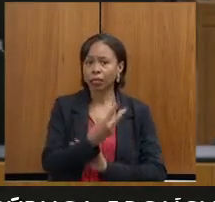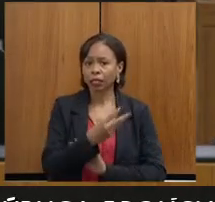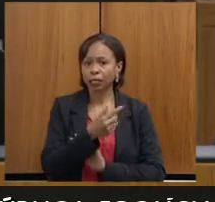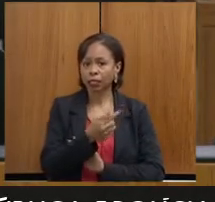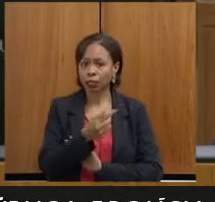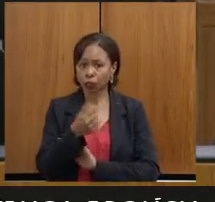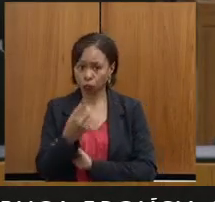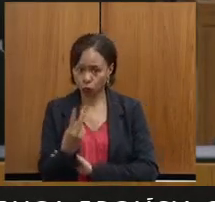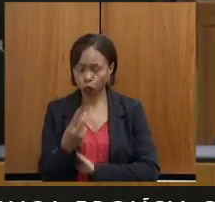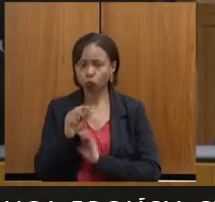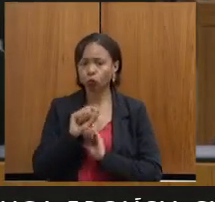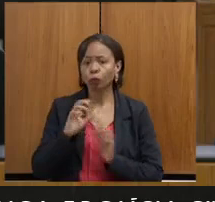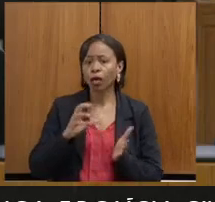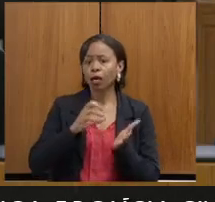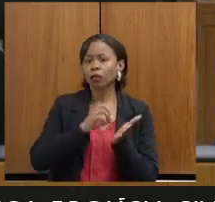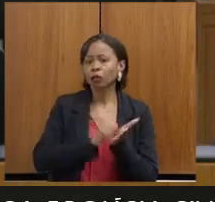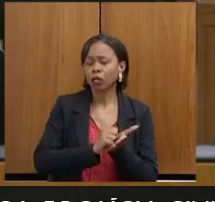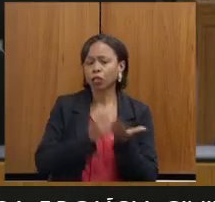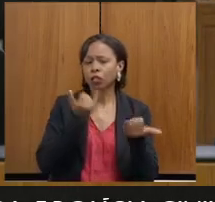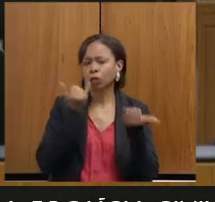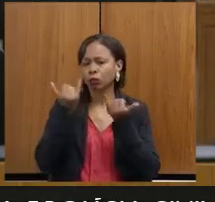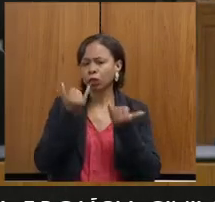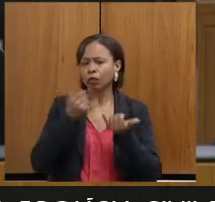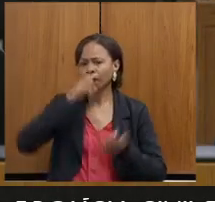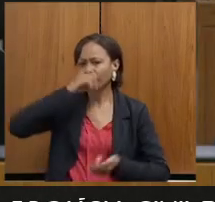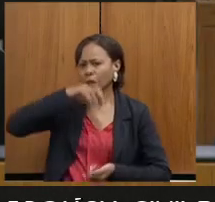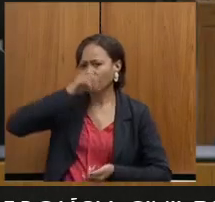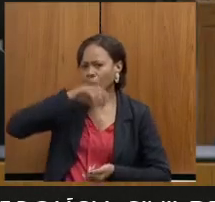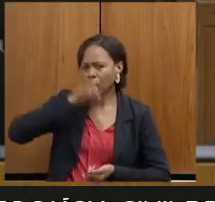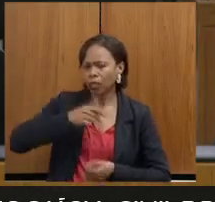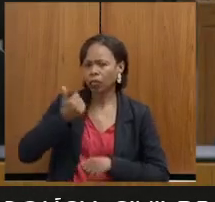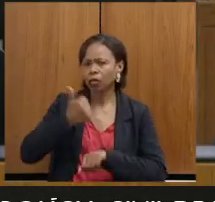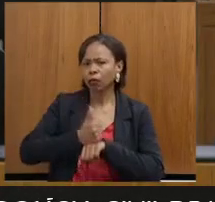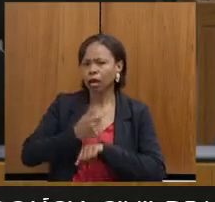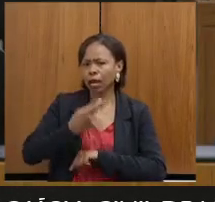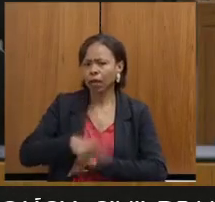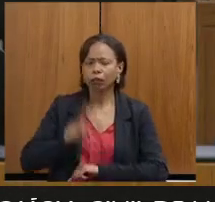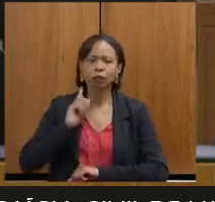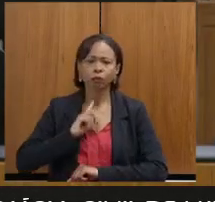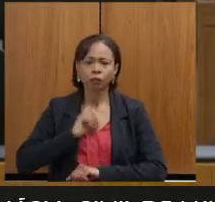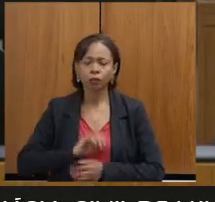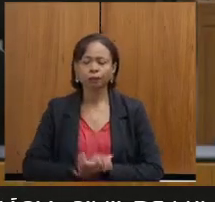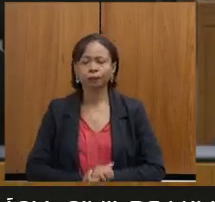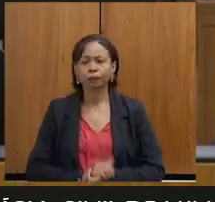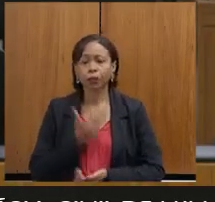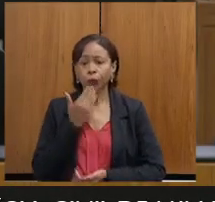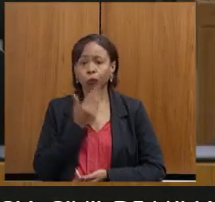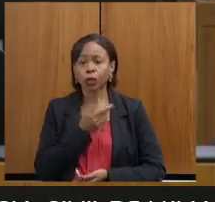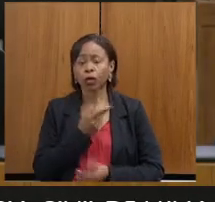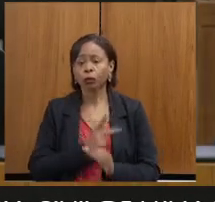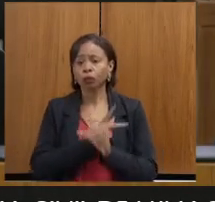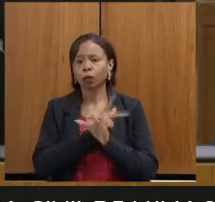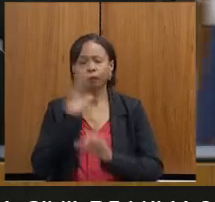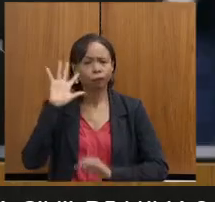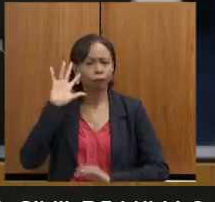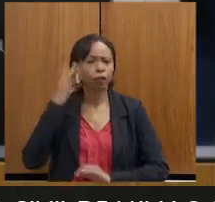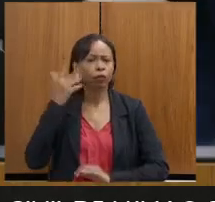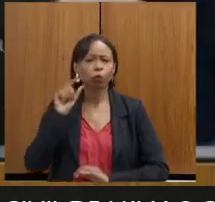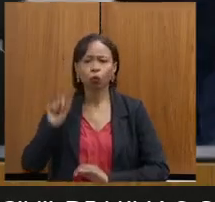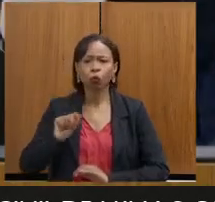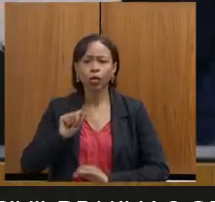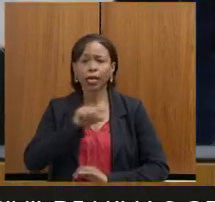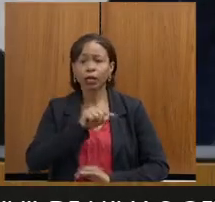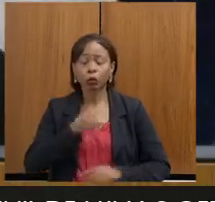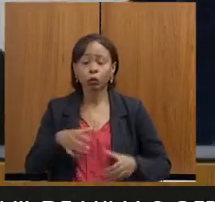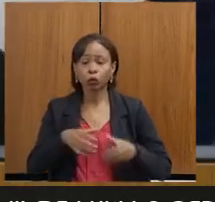e dispõe sobre o registro e divulgação de dados relativos à violência EA criminalidade do Estado também encaminhado à polícia militar Minas Gerais pedir providências para que